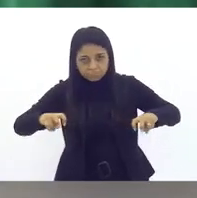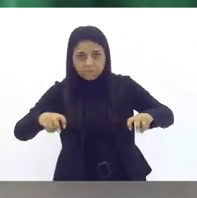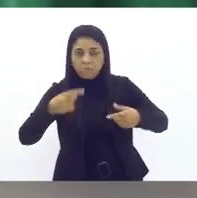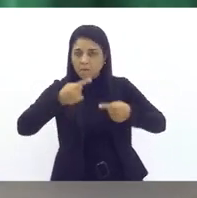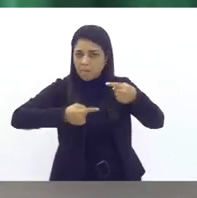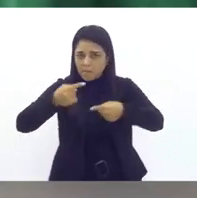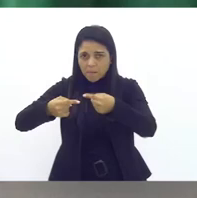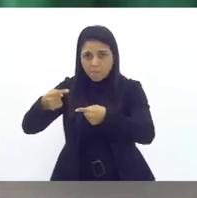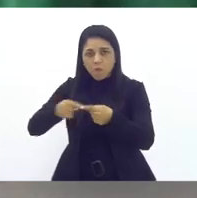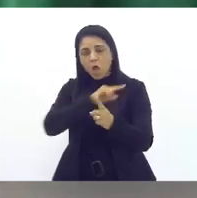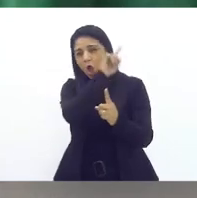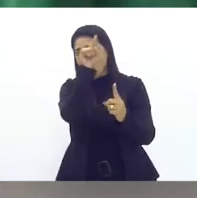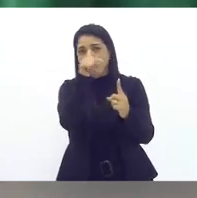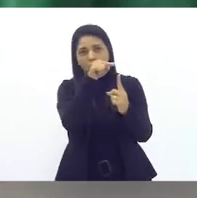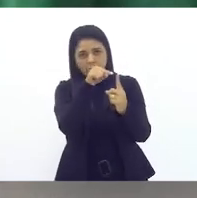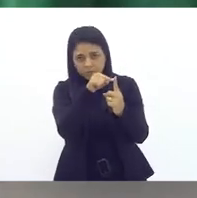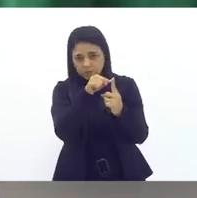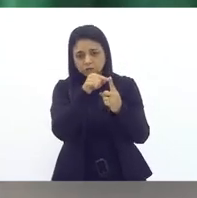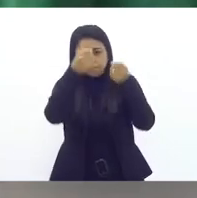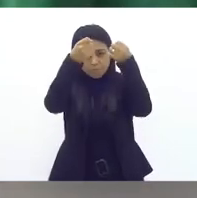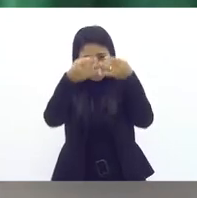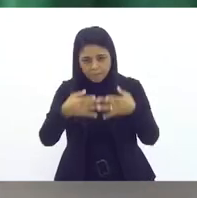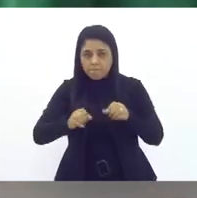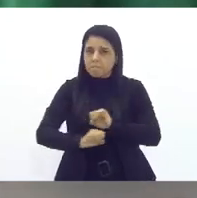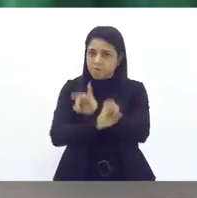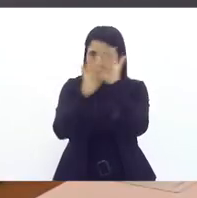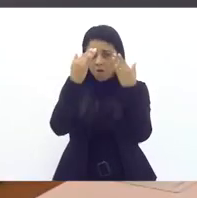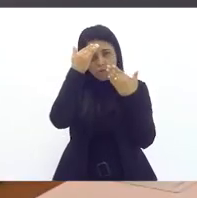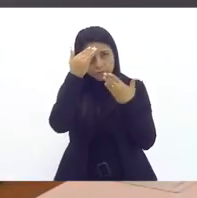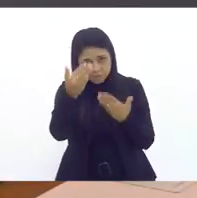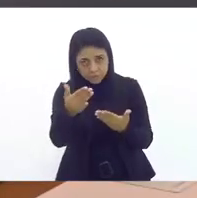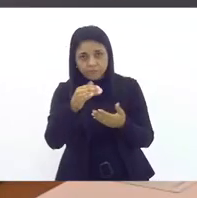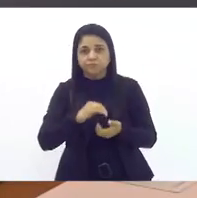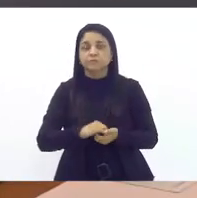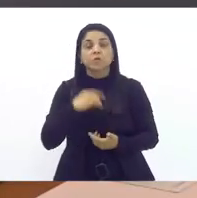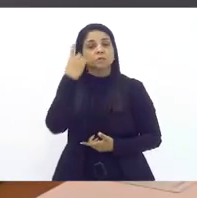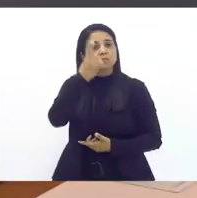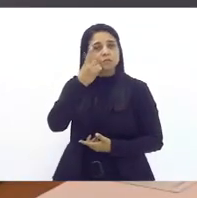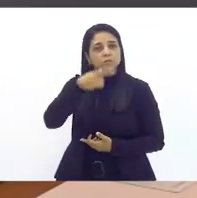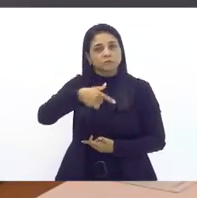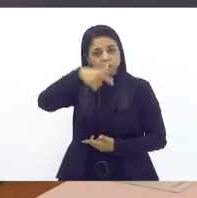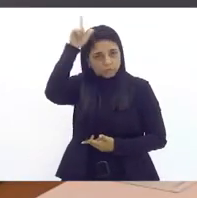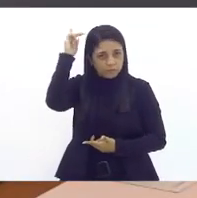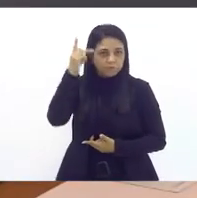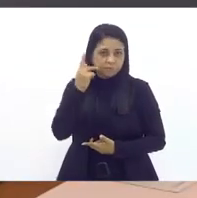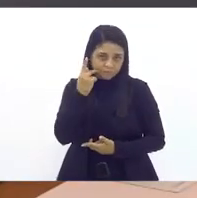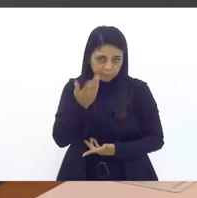maneira mais objetiva possível. Obrigado, deputado. Deputado Luiz Paulo.